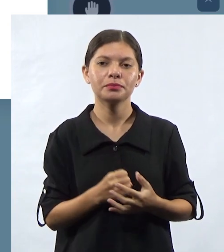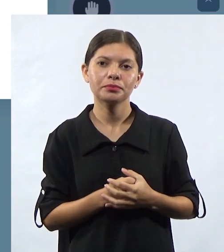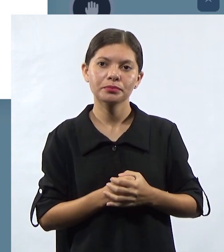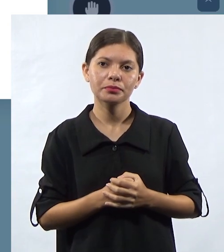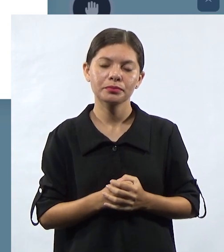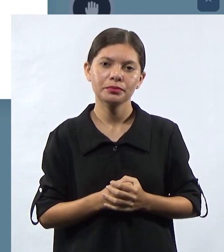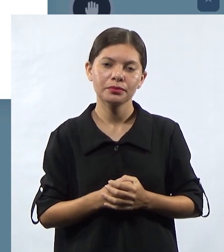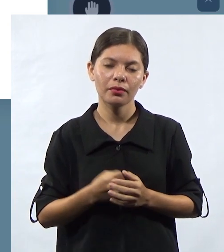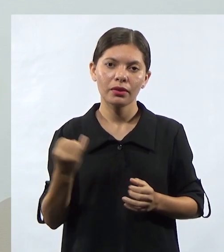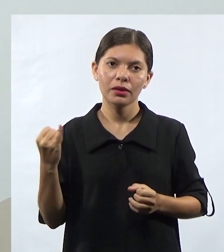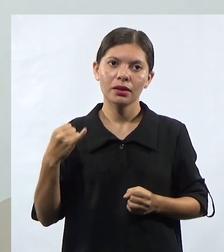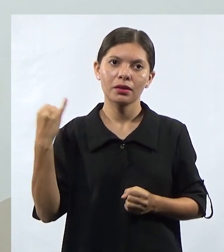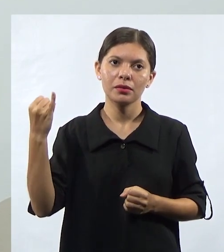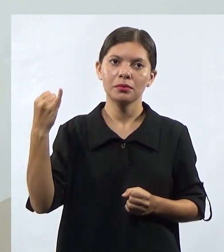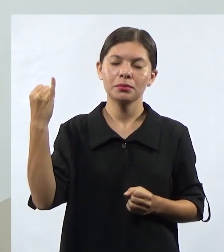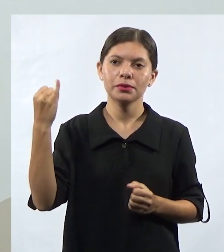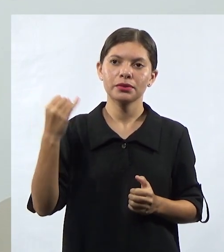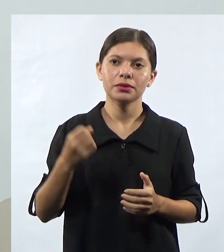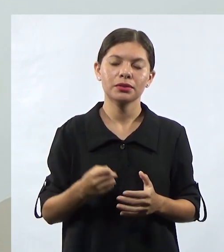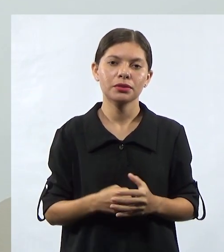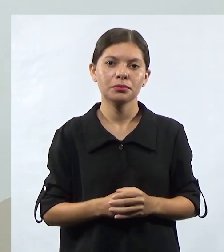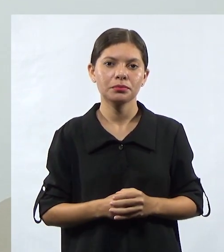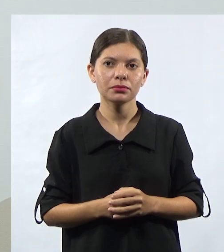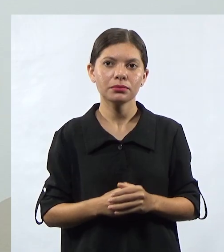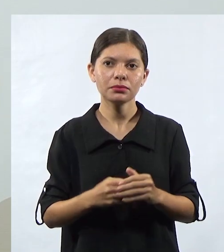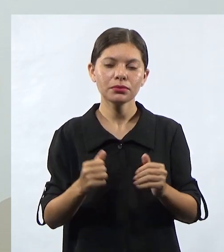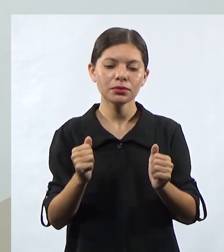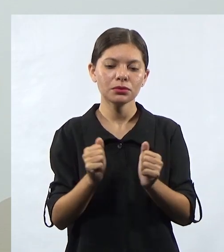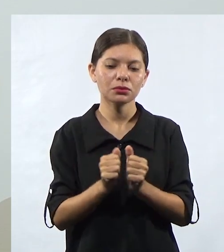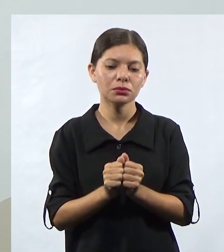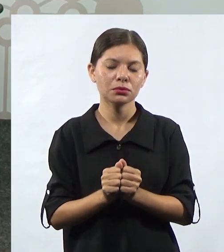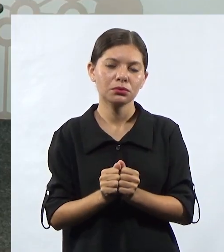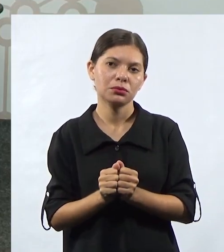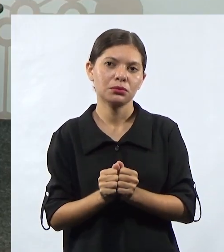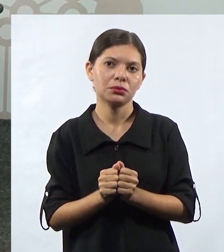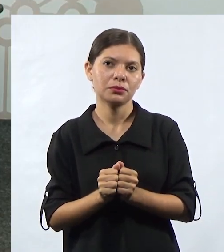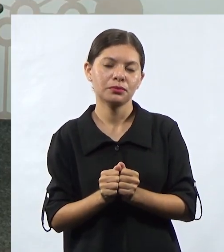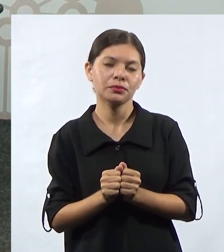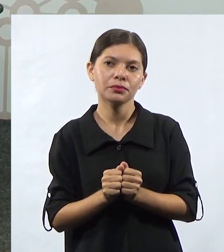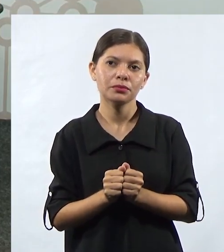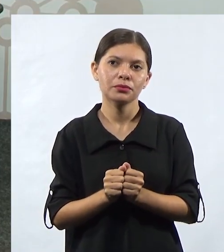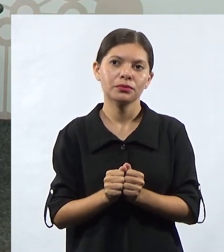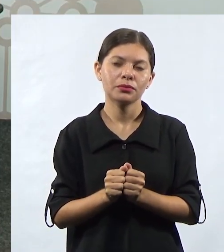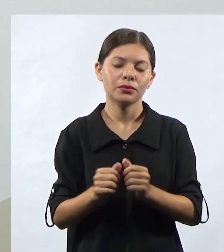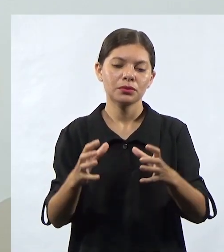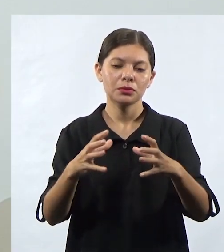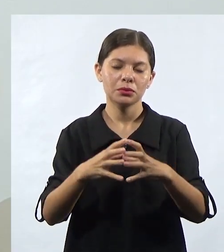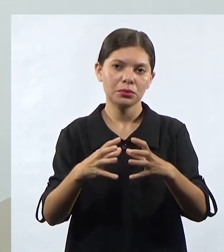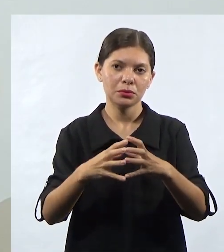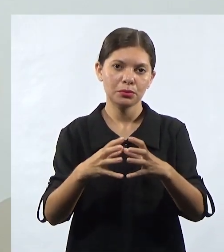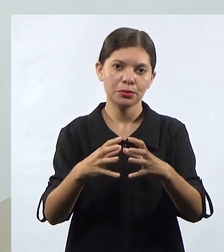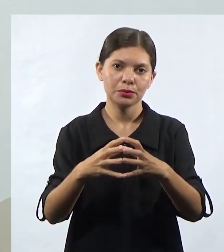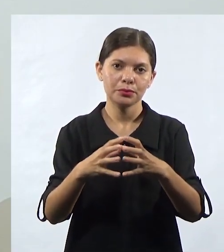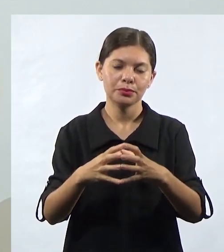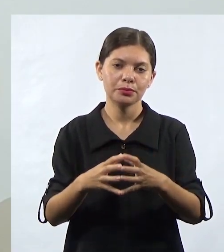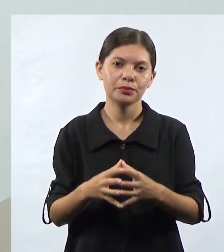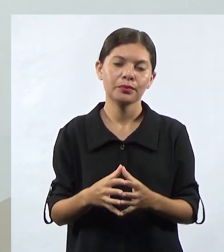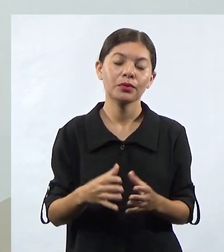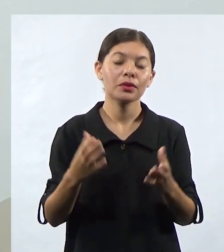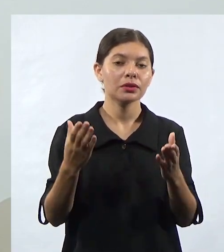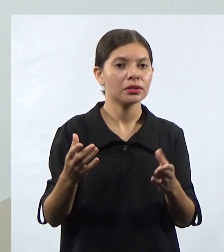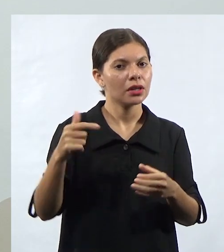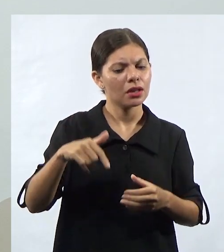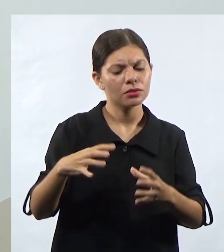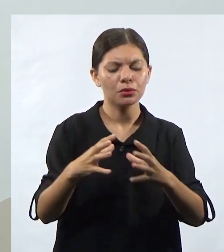você colocar junto com o grupo. Então, perceba, quando você vai reunir com o grupo, Saulo, você vai ter que dizer, olha, gente, então esse grupo é um